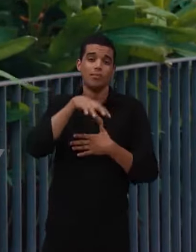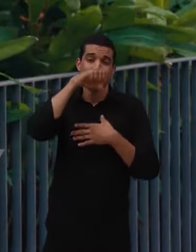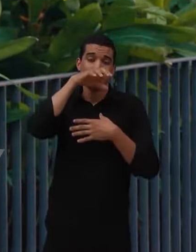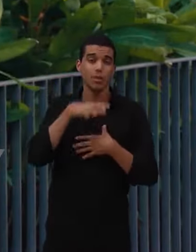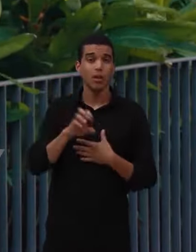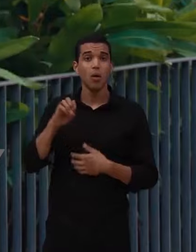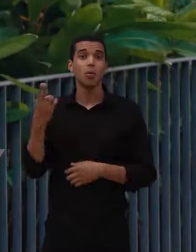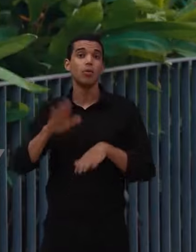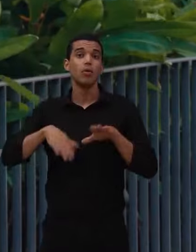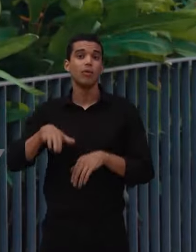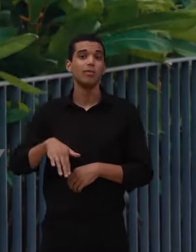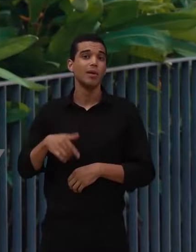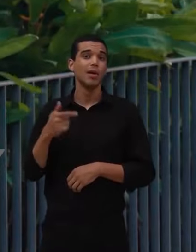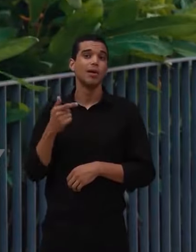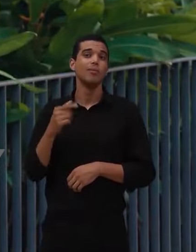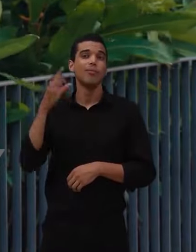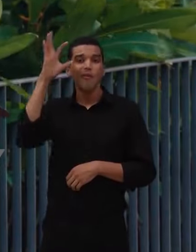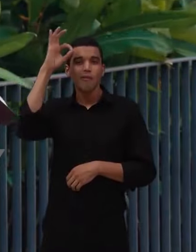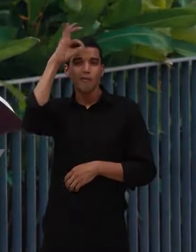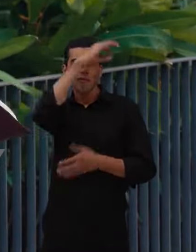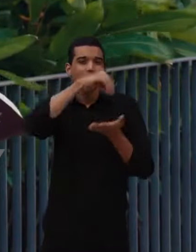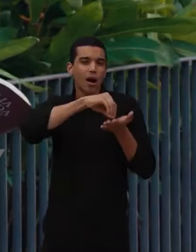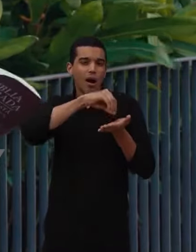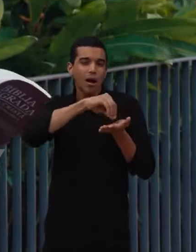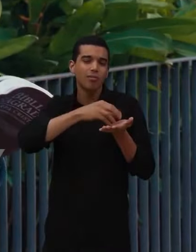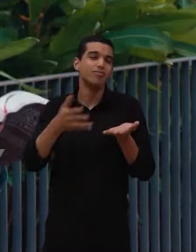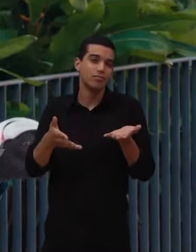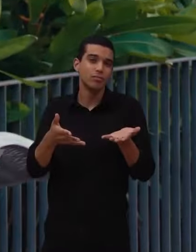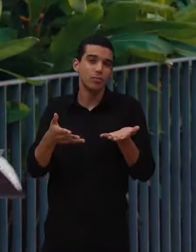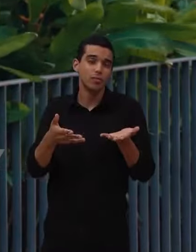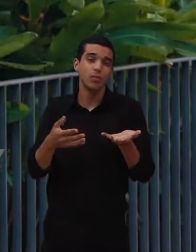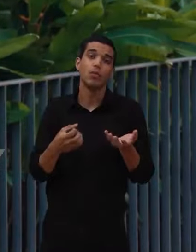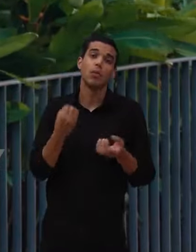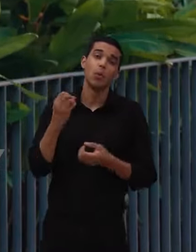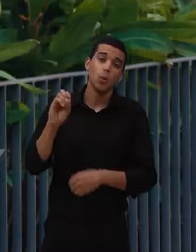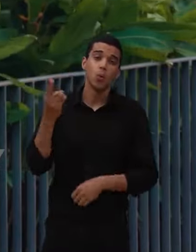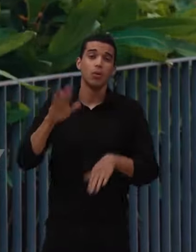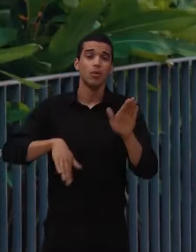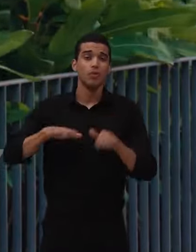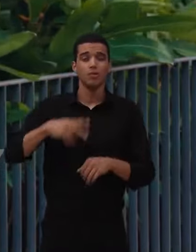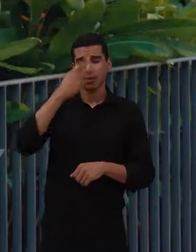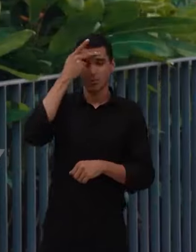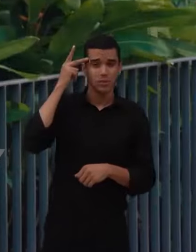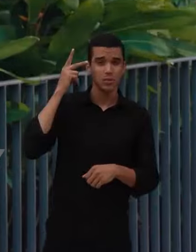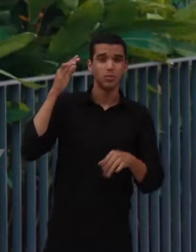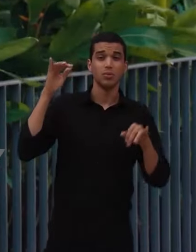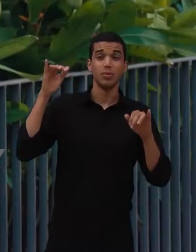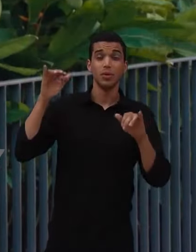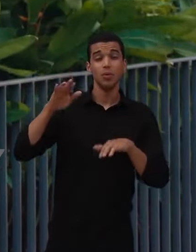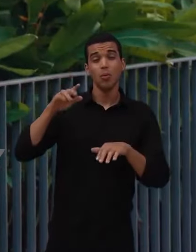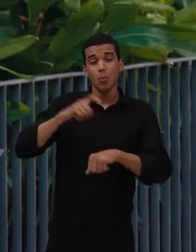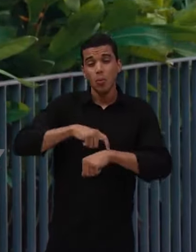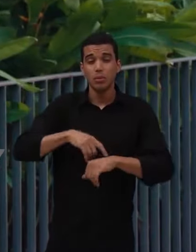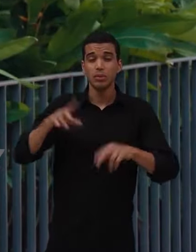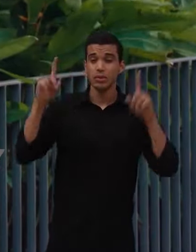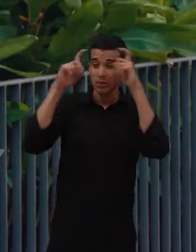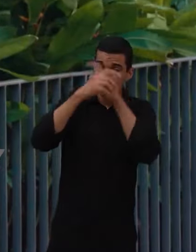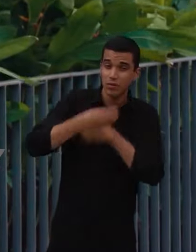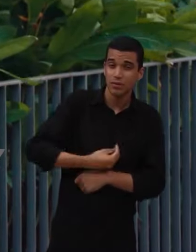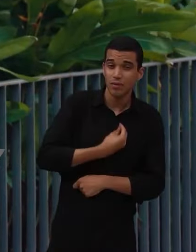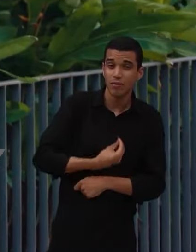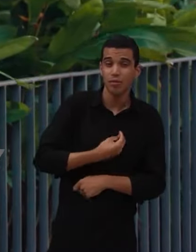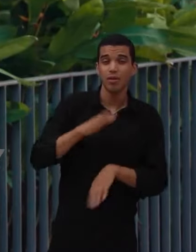sua cognição, mas talvez está passando por um momento tão difícil, está preso em um leito de